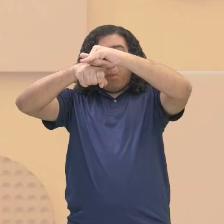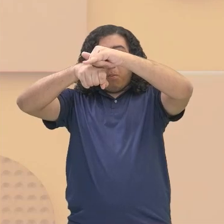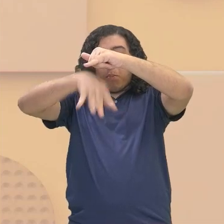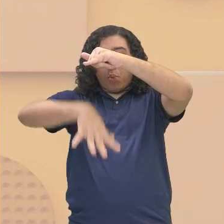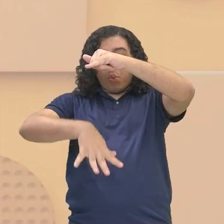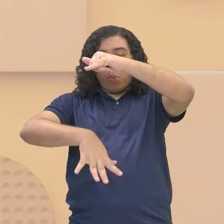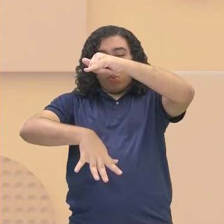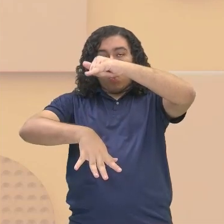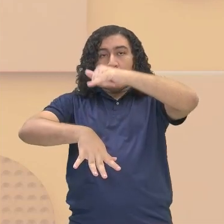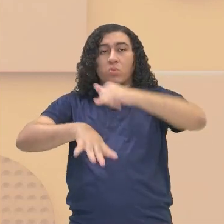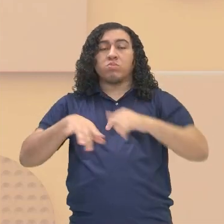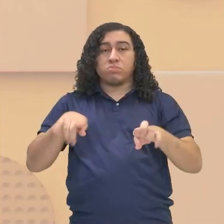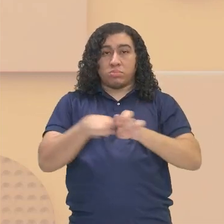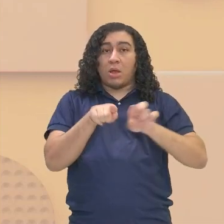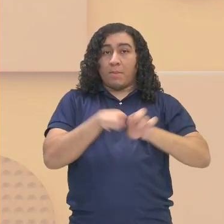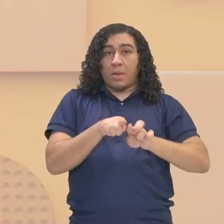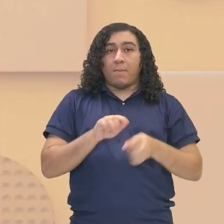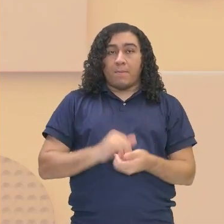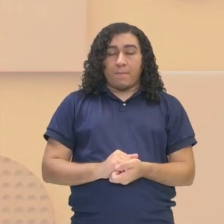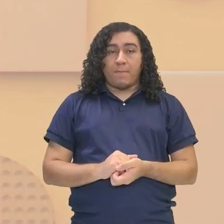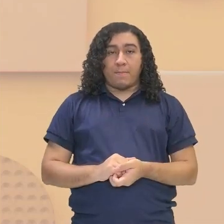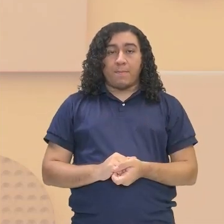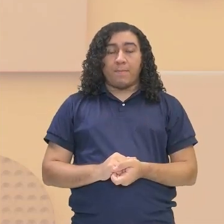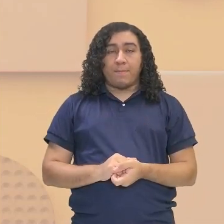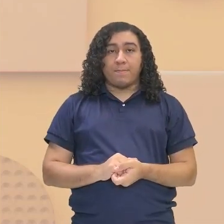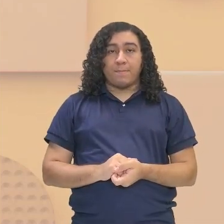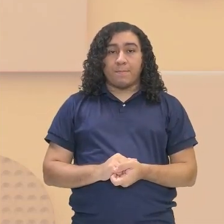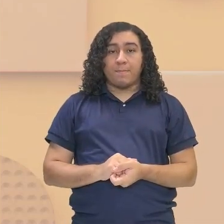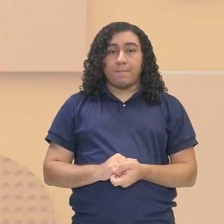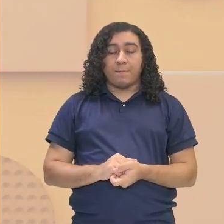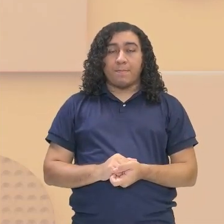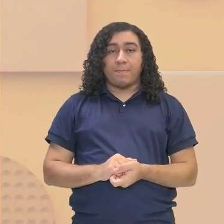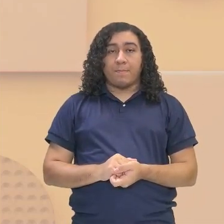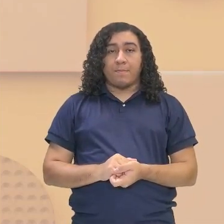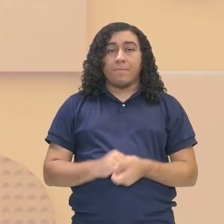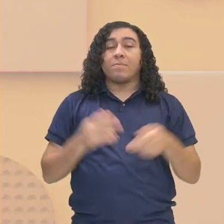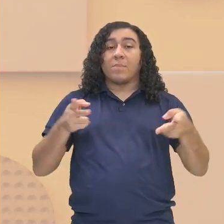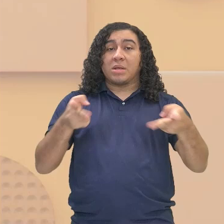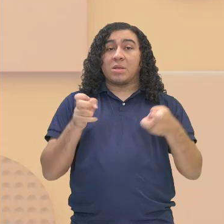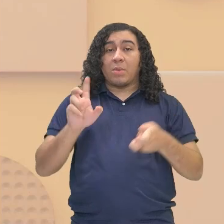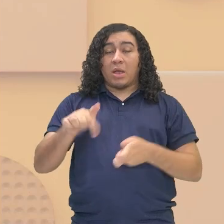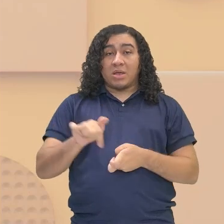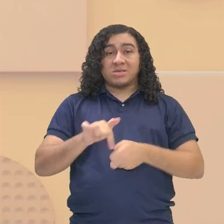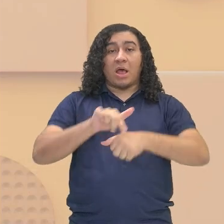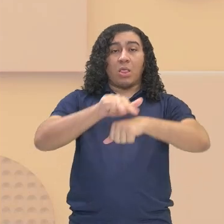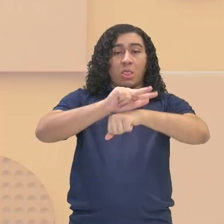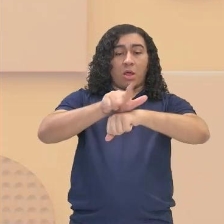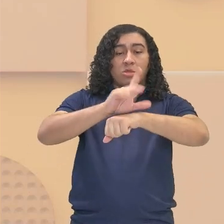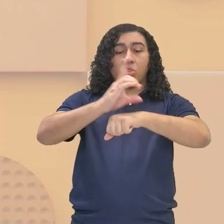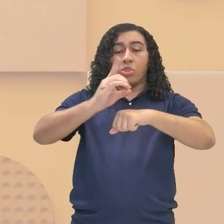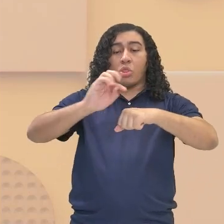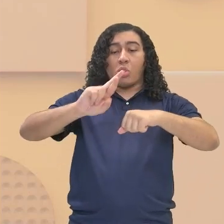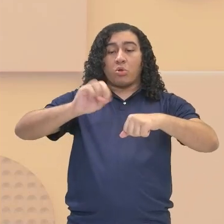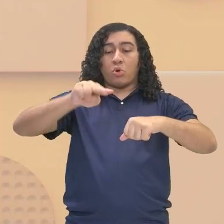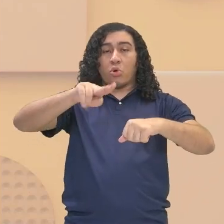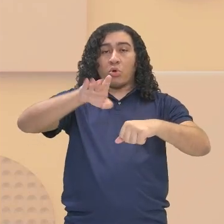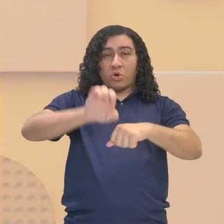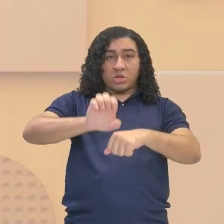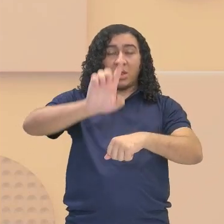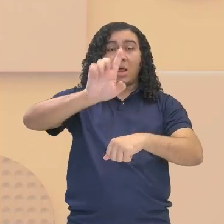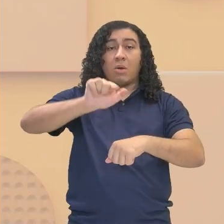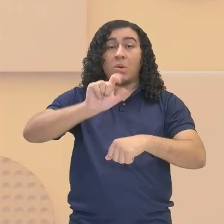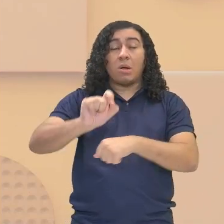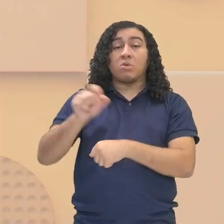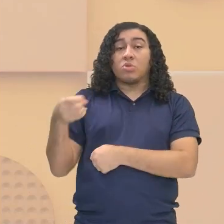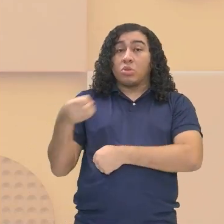etc. Mas percebam também, não é mesmo, que esse drone, por exemplo, é um avanço tecnológico bem atual. Né, que um